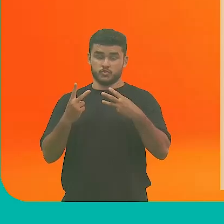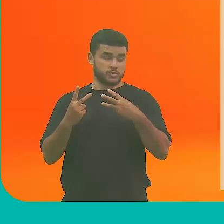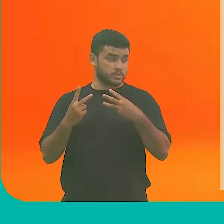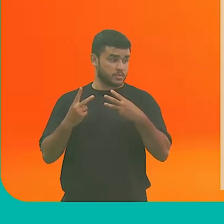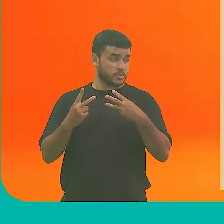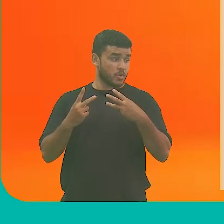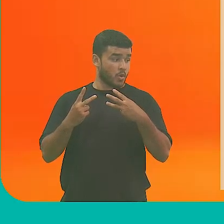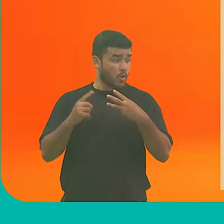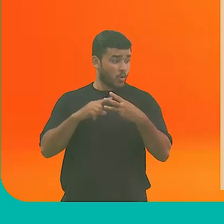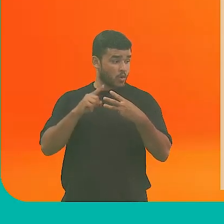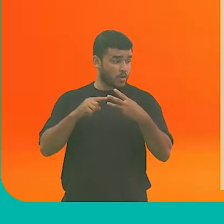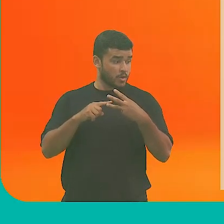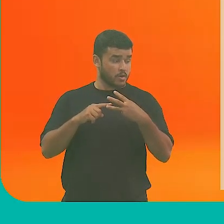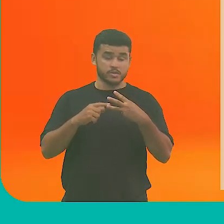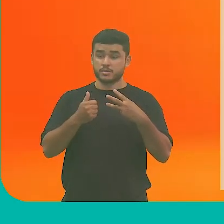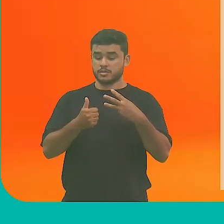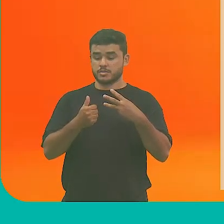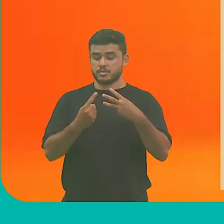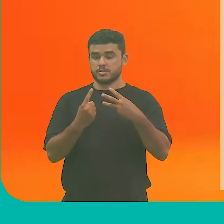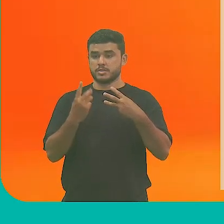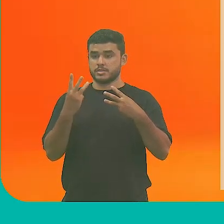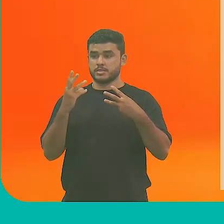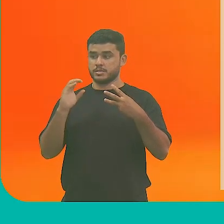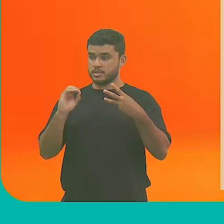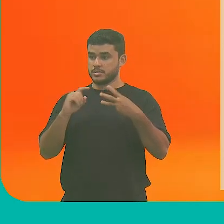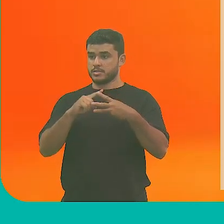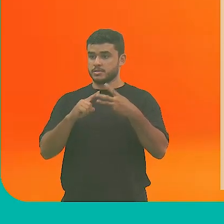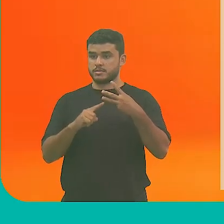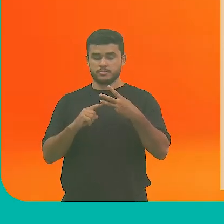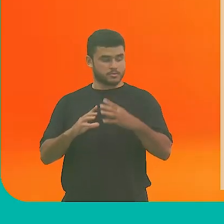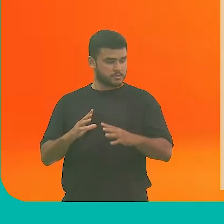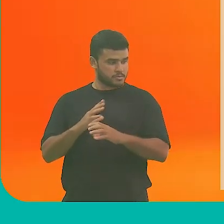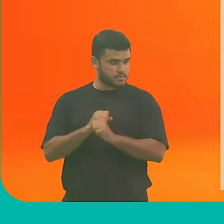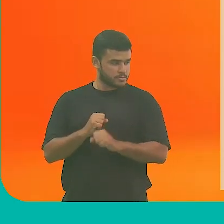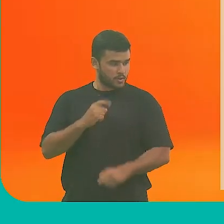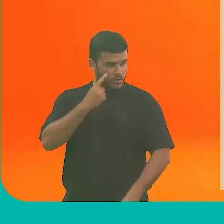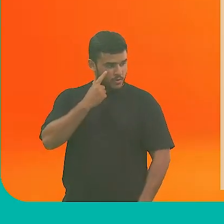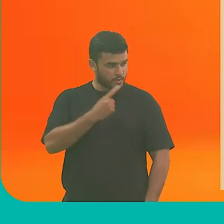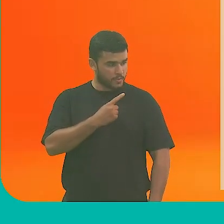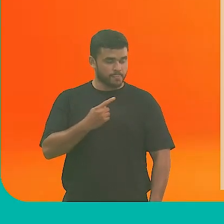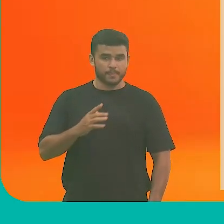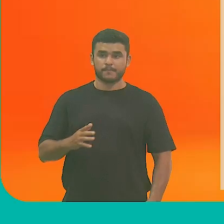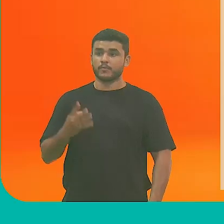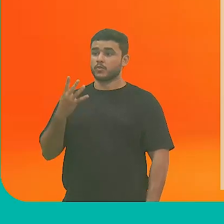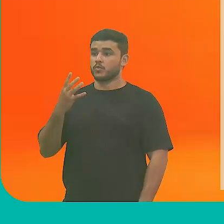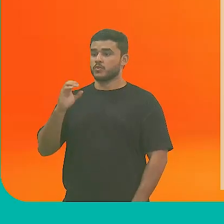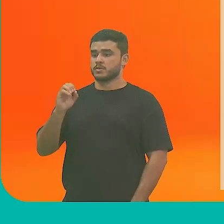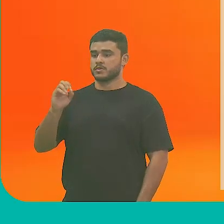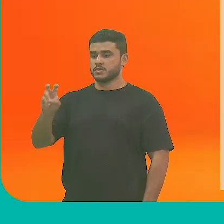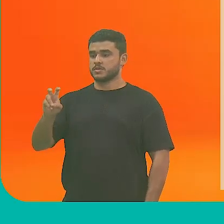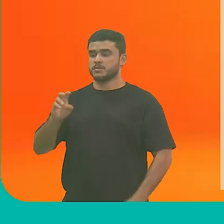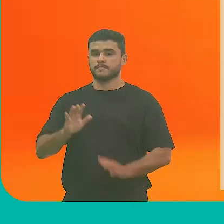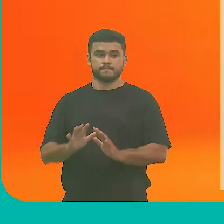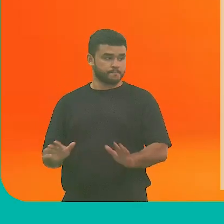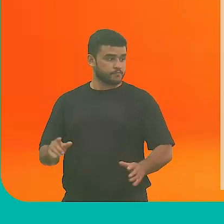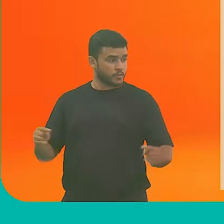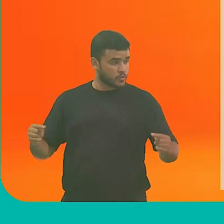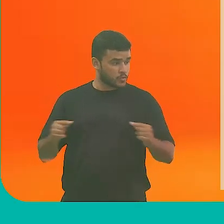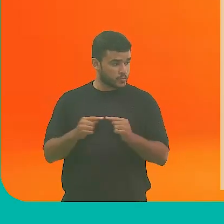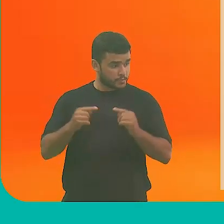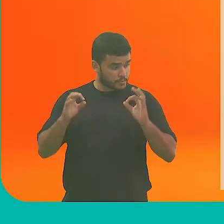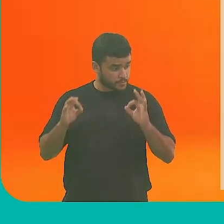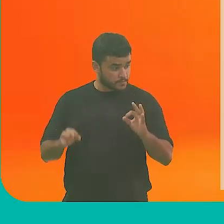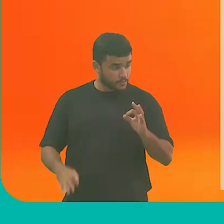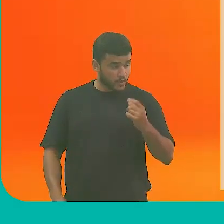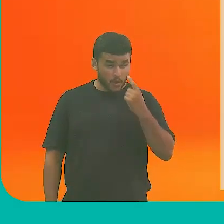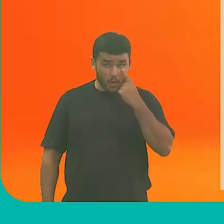275. E com mais meia hora ela gasta mais quanto? Mais 130. Tu só vai ter isso, gente, no item A.